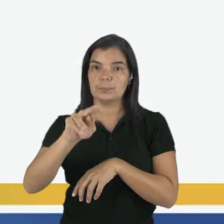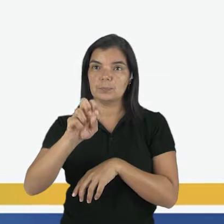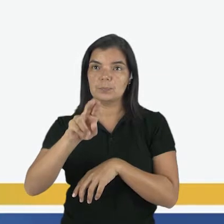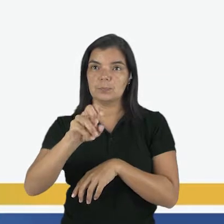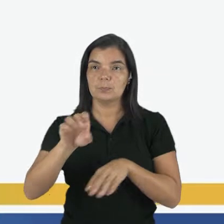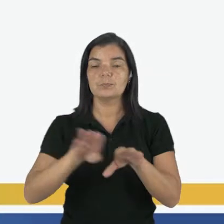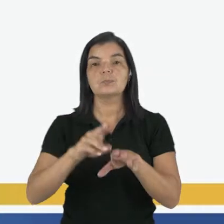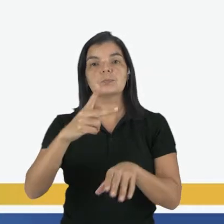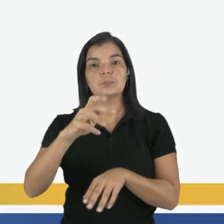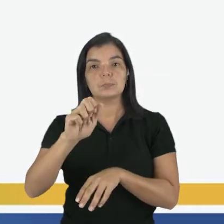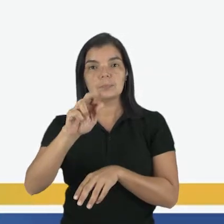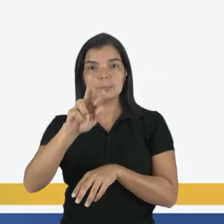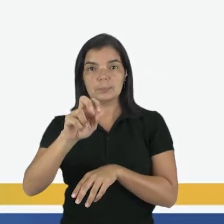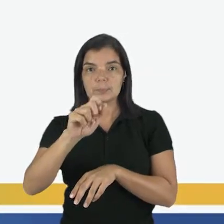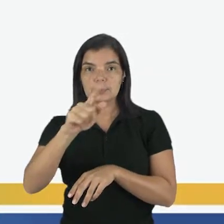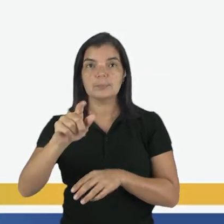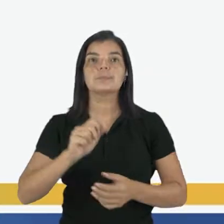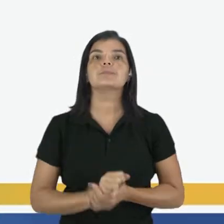e Pavão.